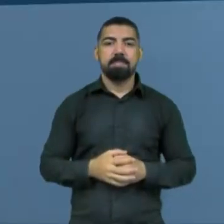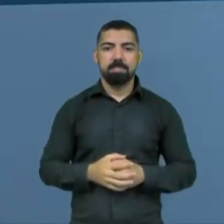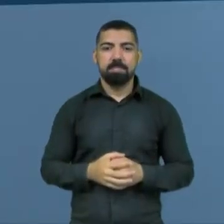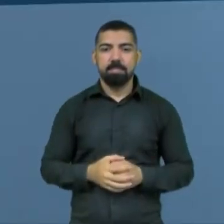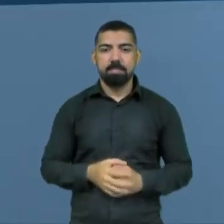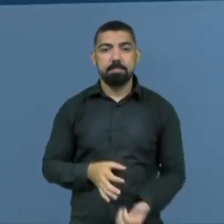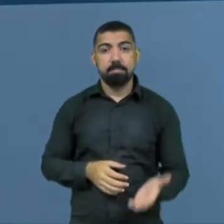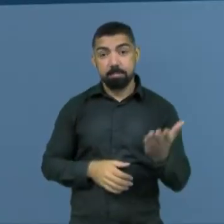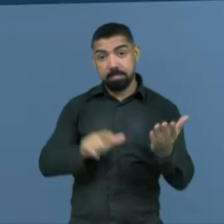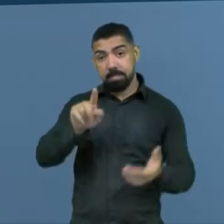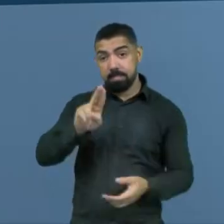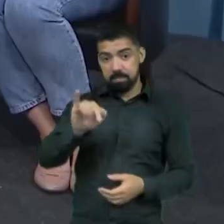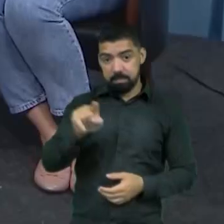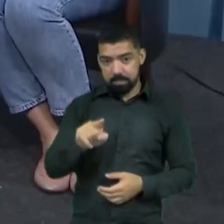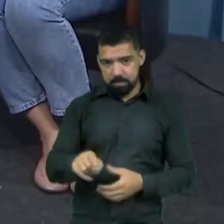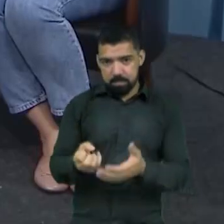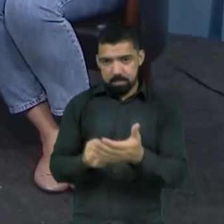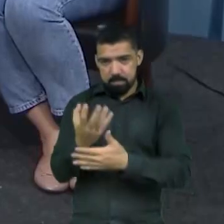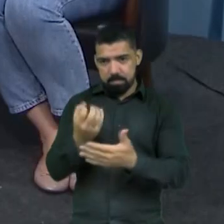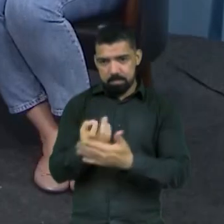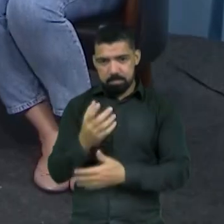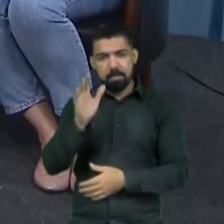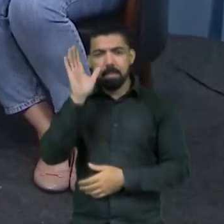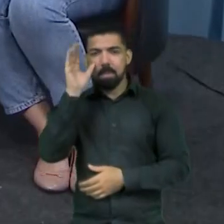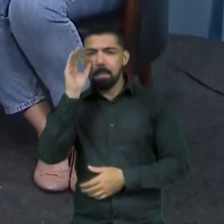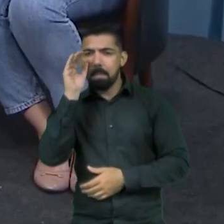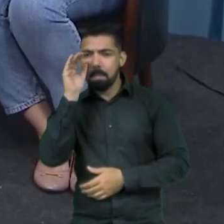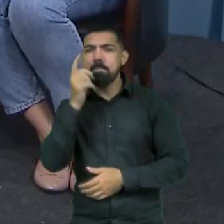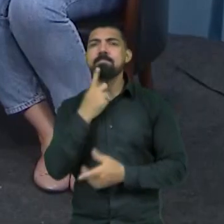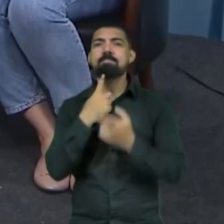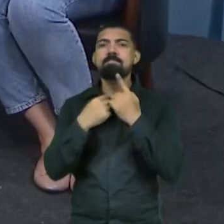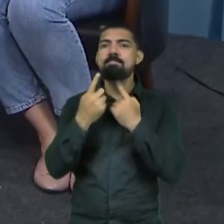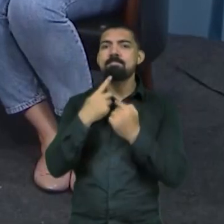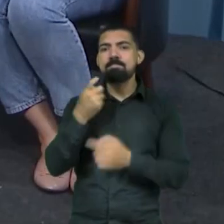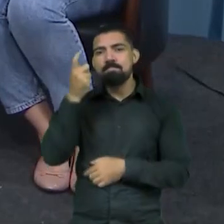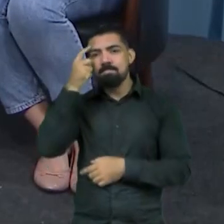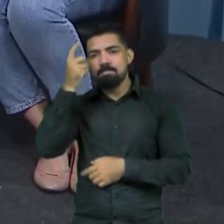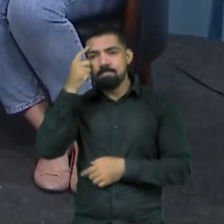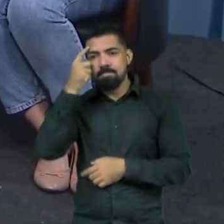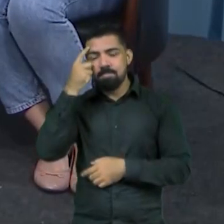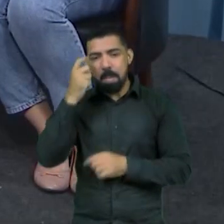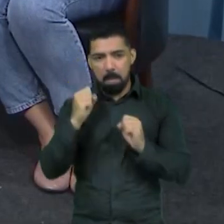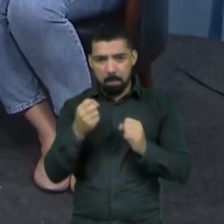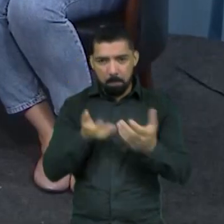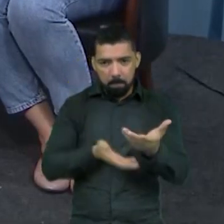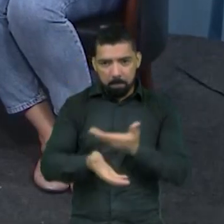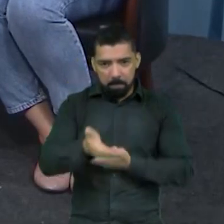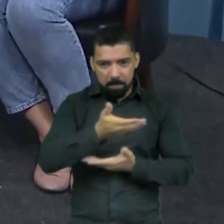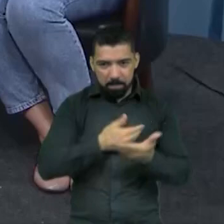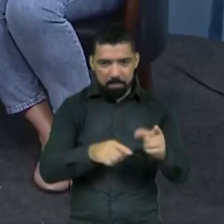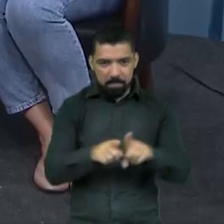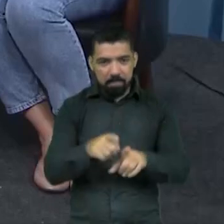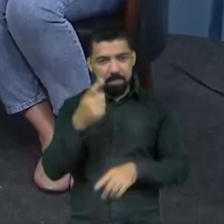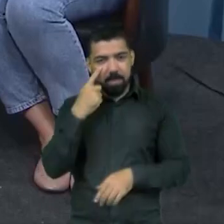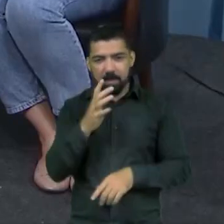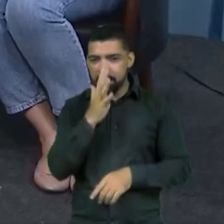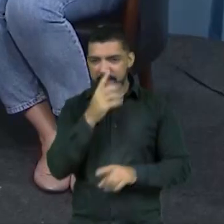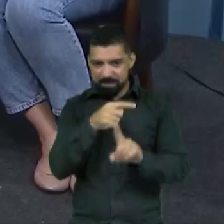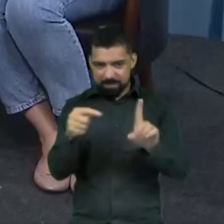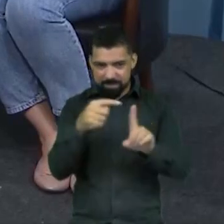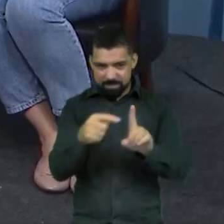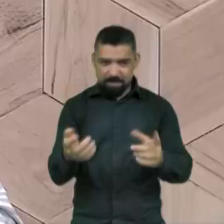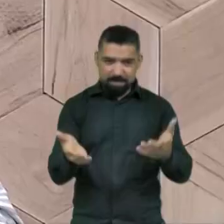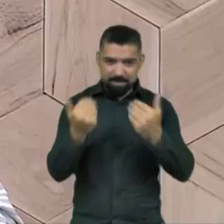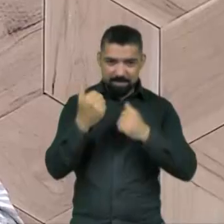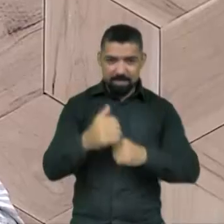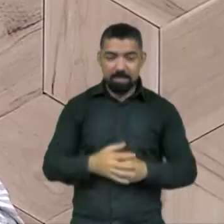você como produtor não vai deixar a gente na curiosidade, só na vontade de ver, né? Vamos compartilhar, vamos acompanhar um trechinho do espetáculo?